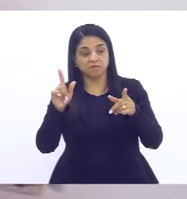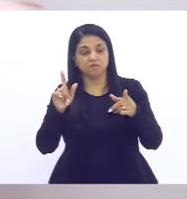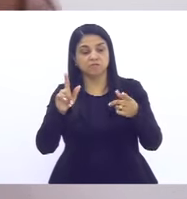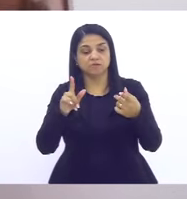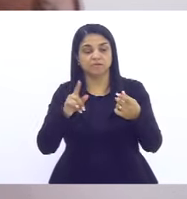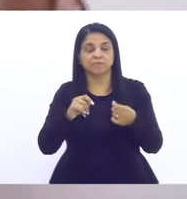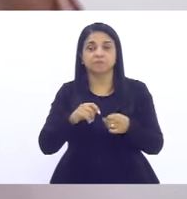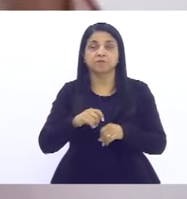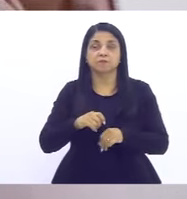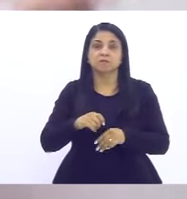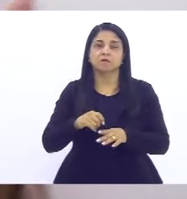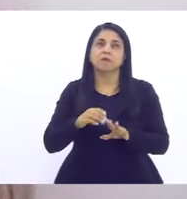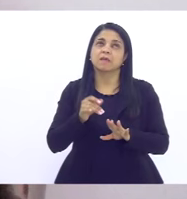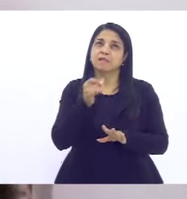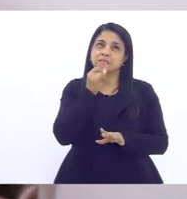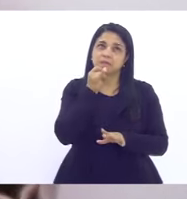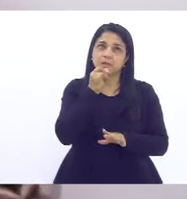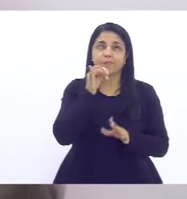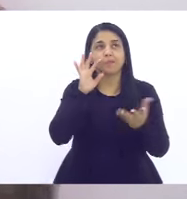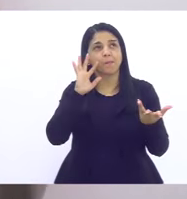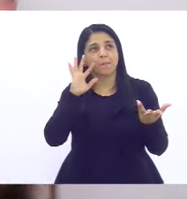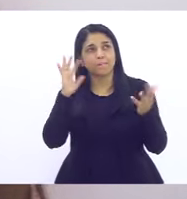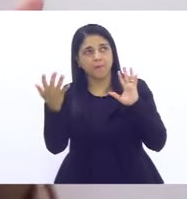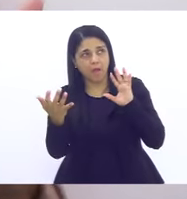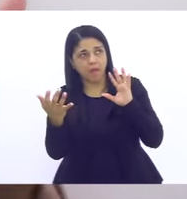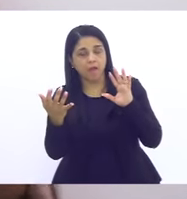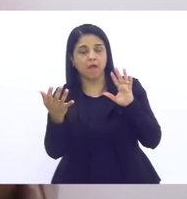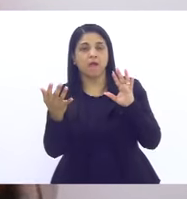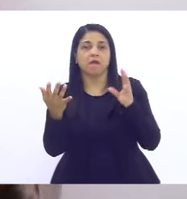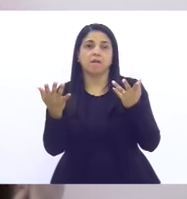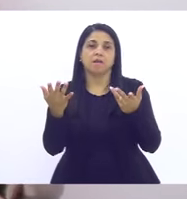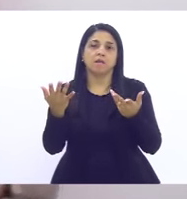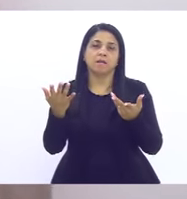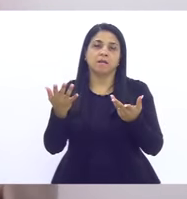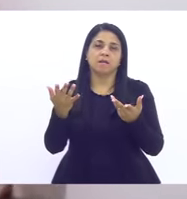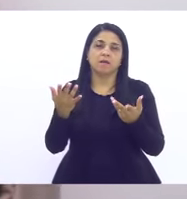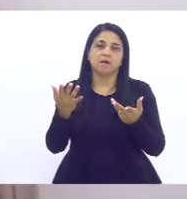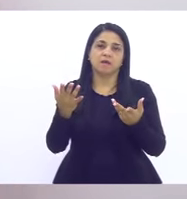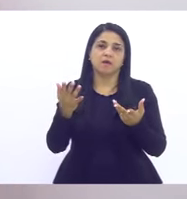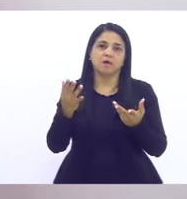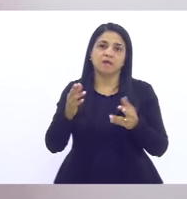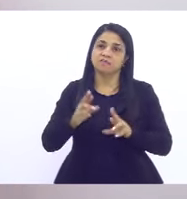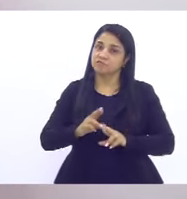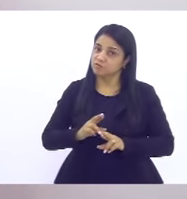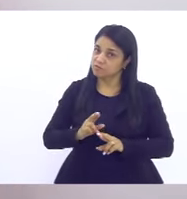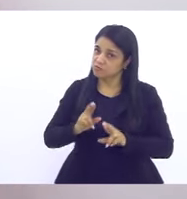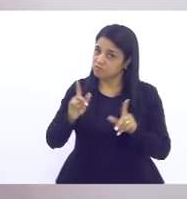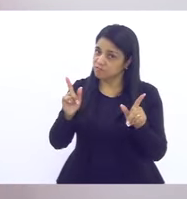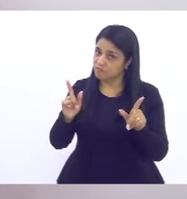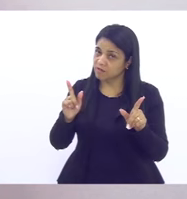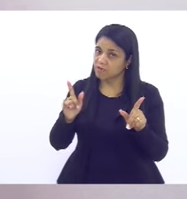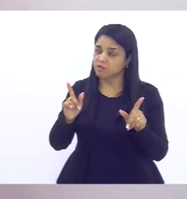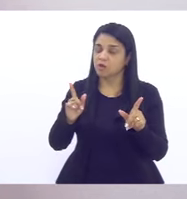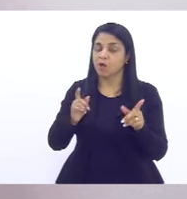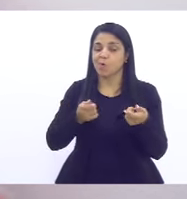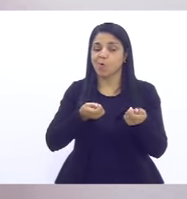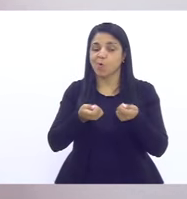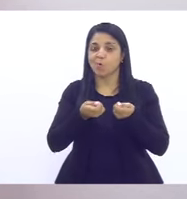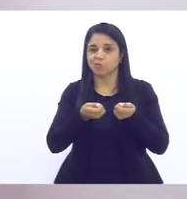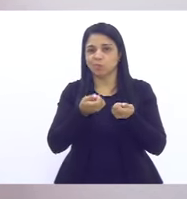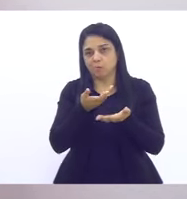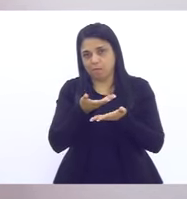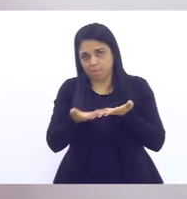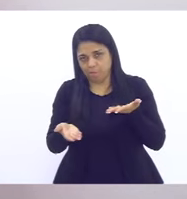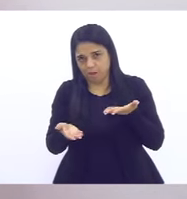questão que veio, uma ação climática, um fato da natureza, não é, e que foge ao controle